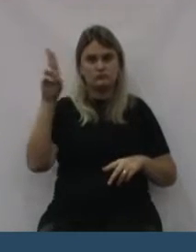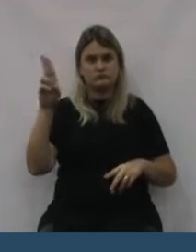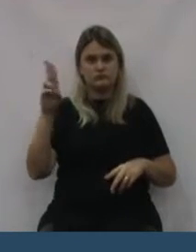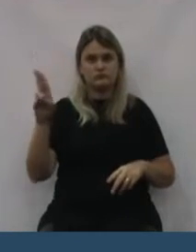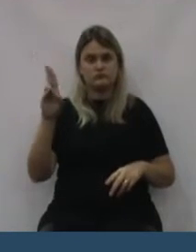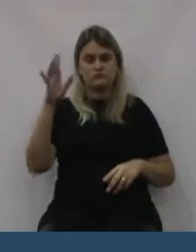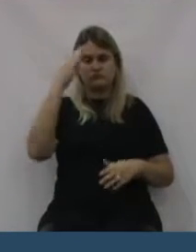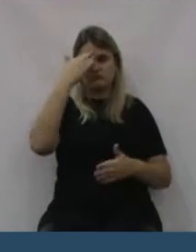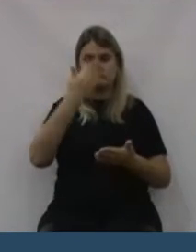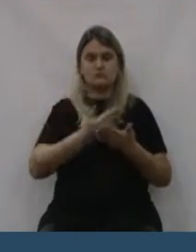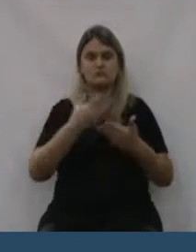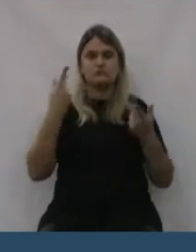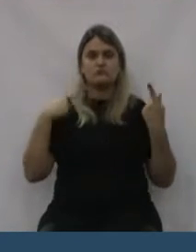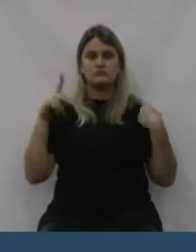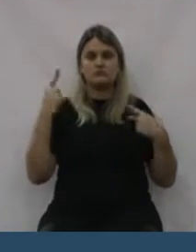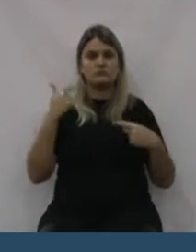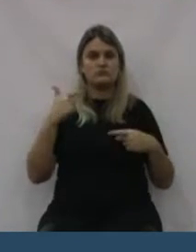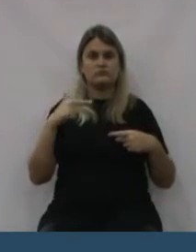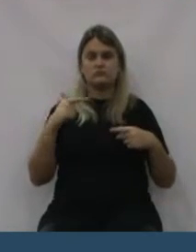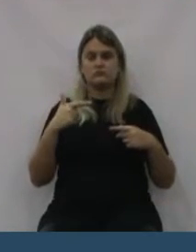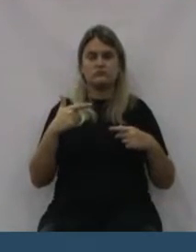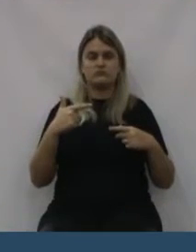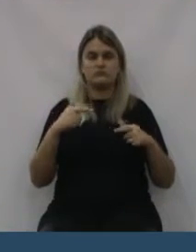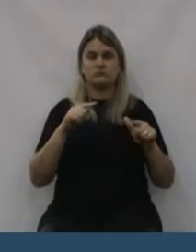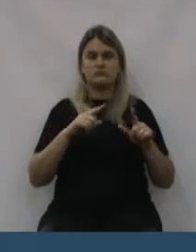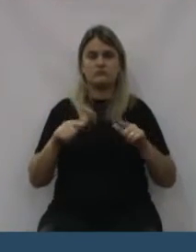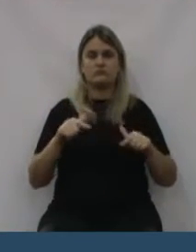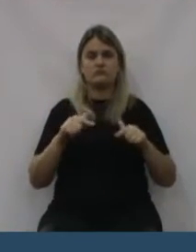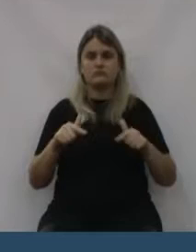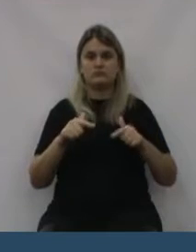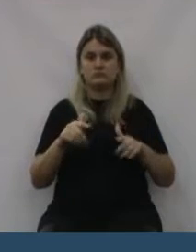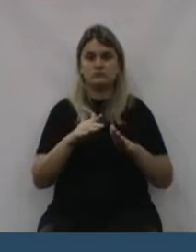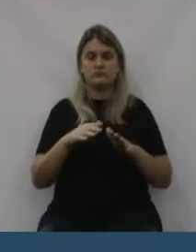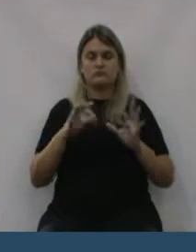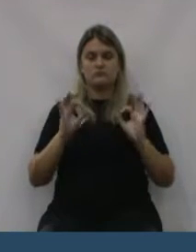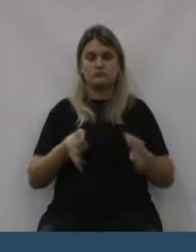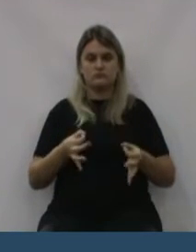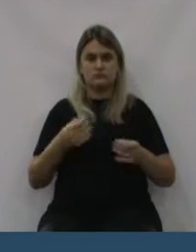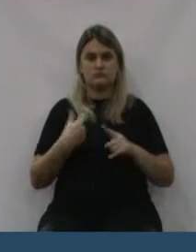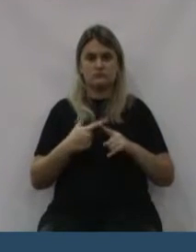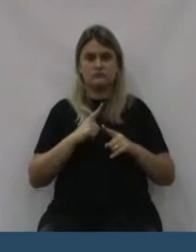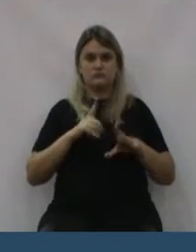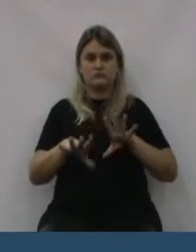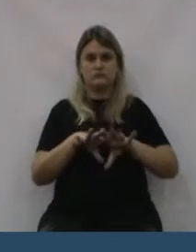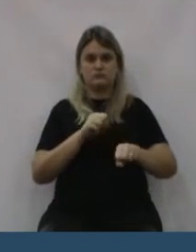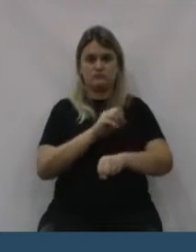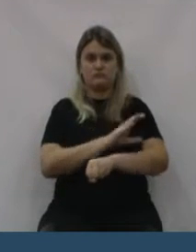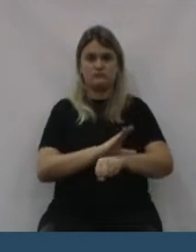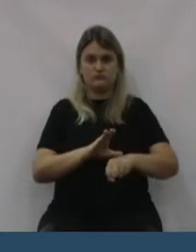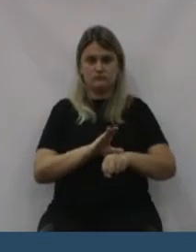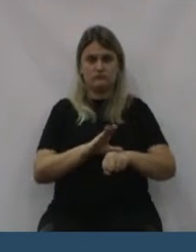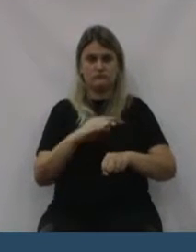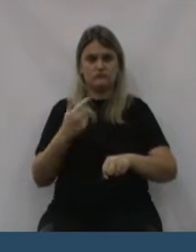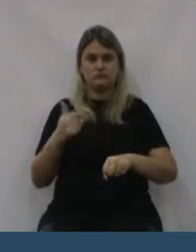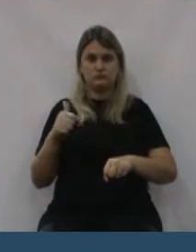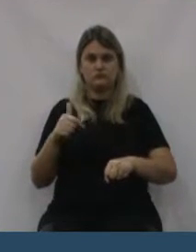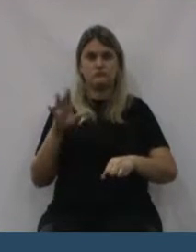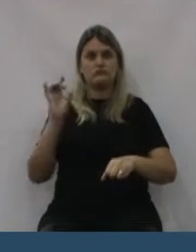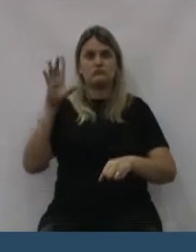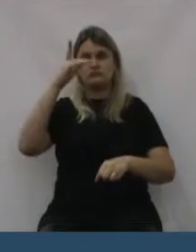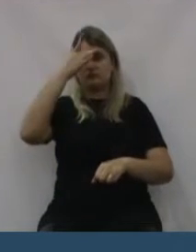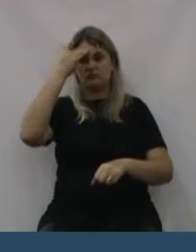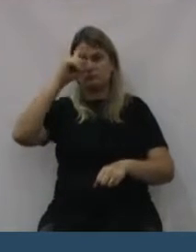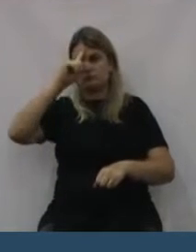Jato, nós vemos que 80% ou 90% dos mentores da operação,